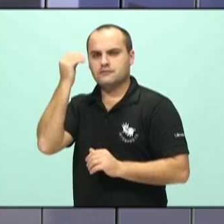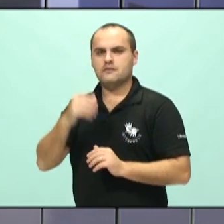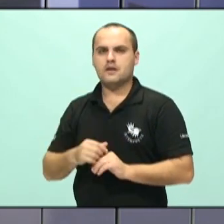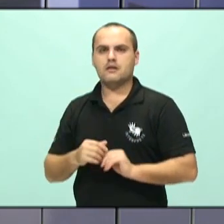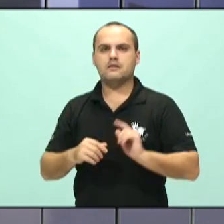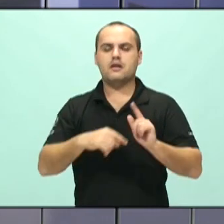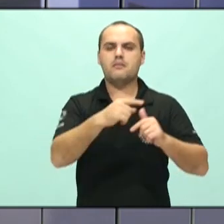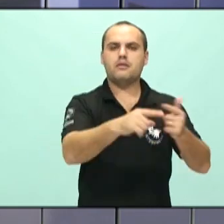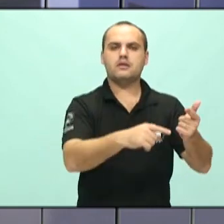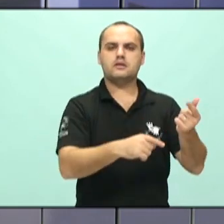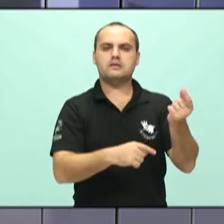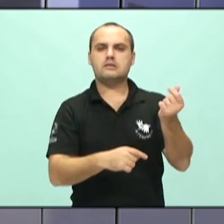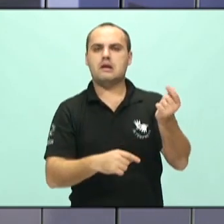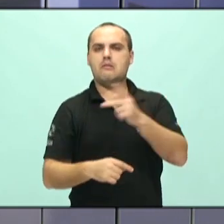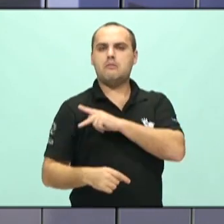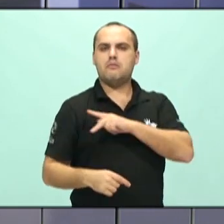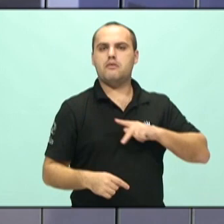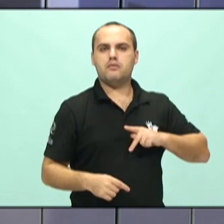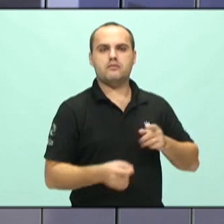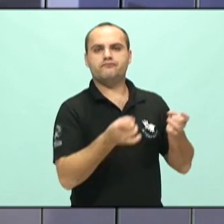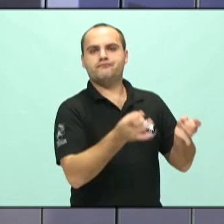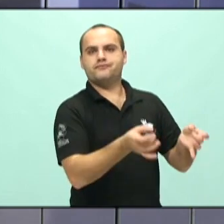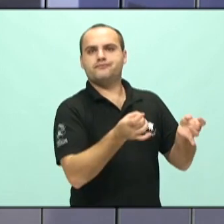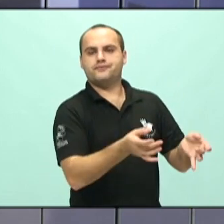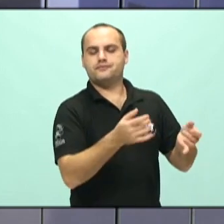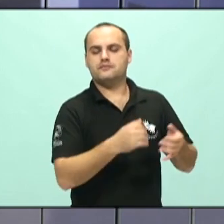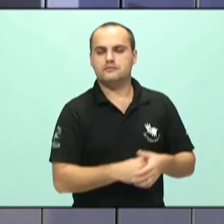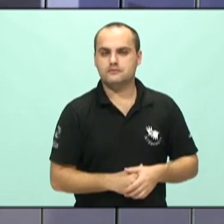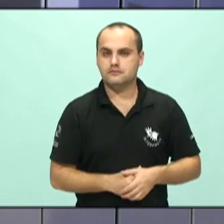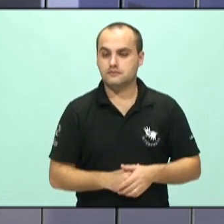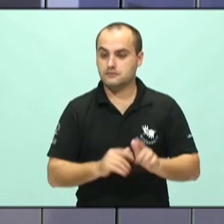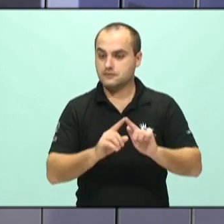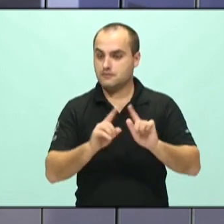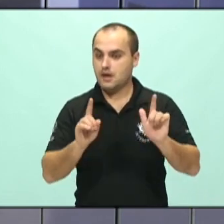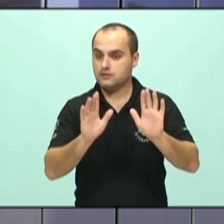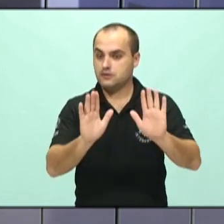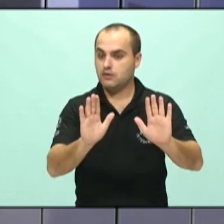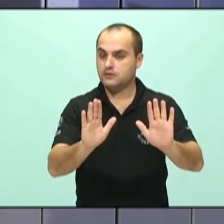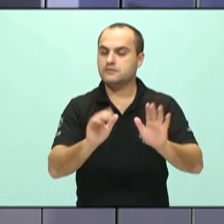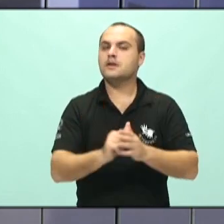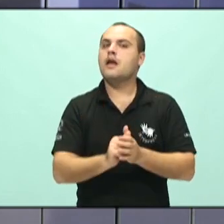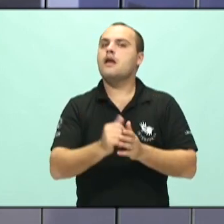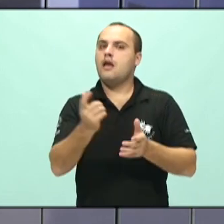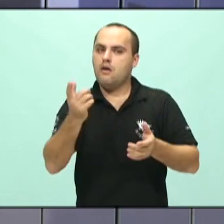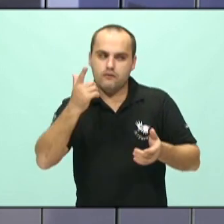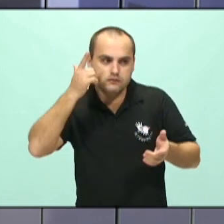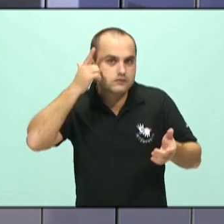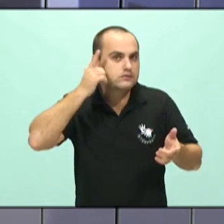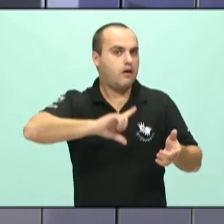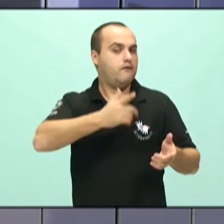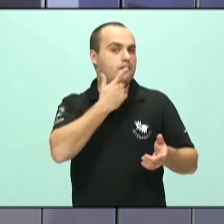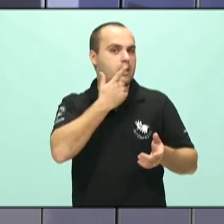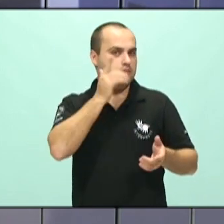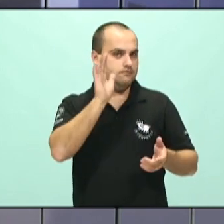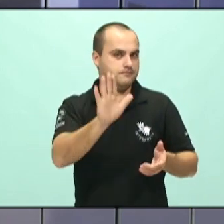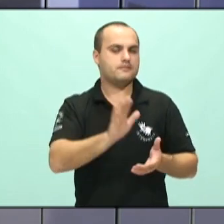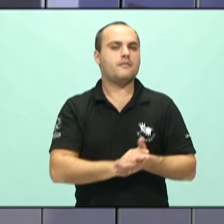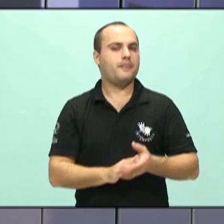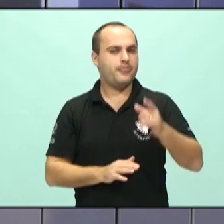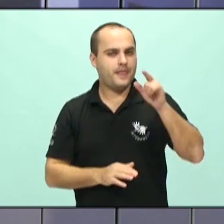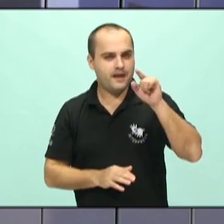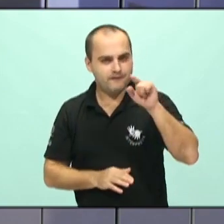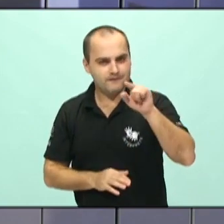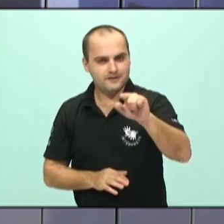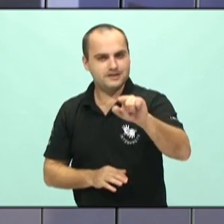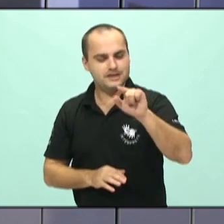cofre público. Não pode. Então tem que ir. Mas o mais legal de tudo, Carlos Antônio, é o que eu volto a te dizer. É você estar servindo